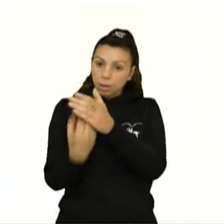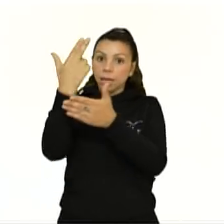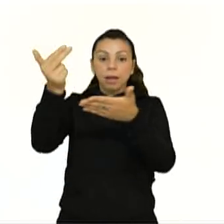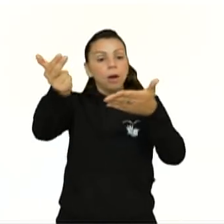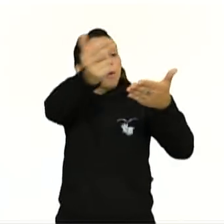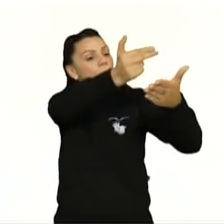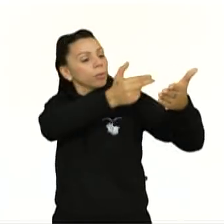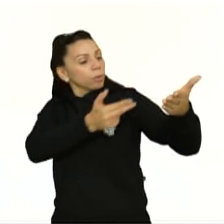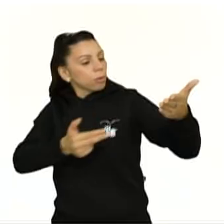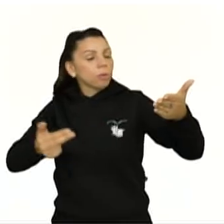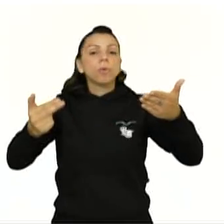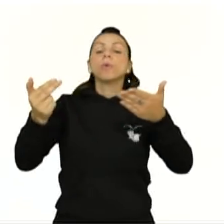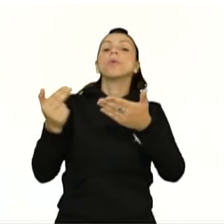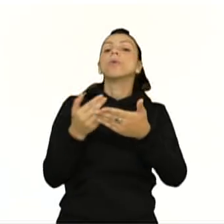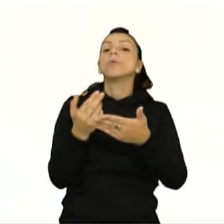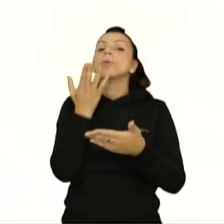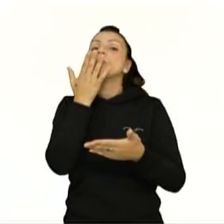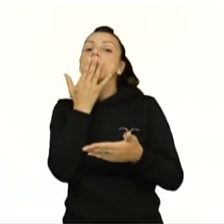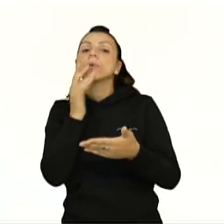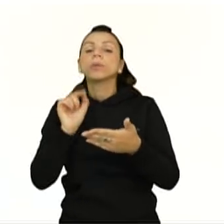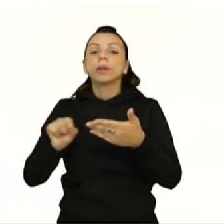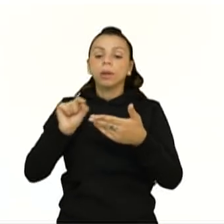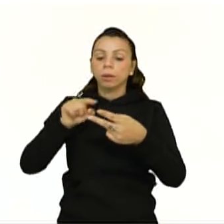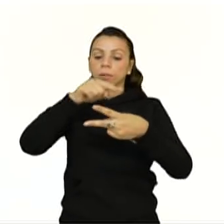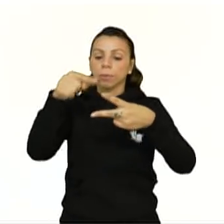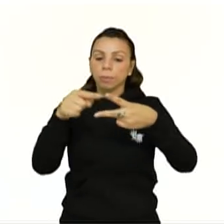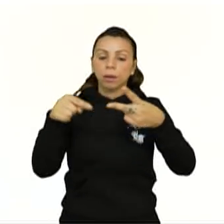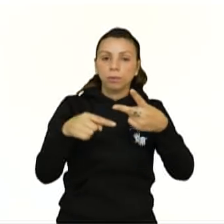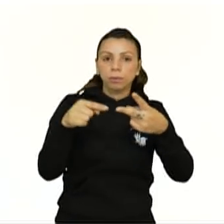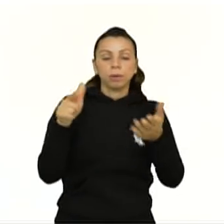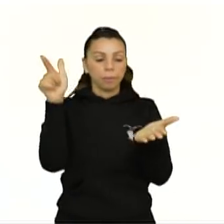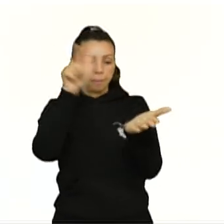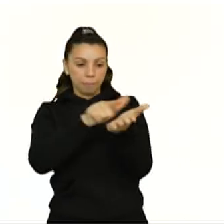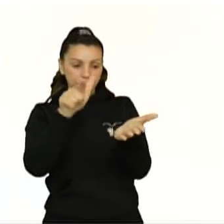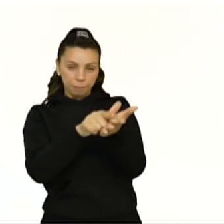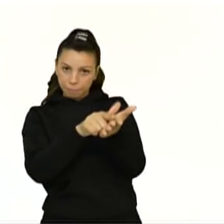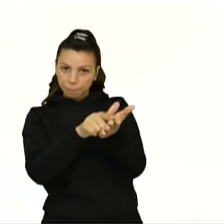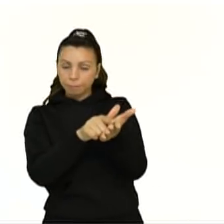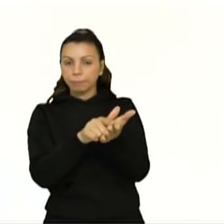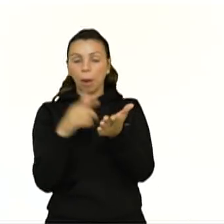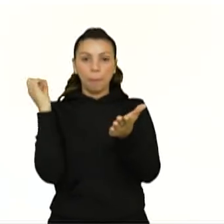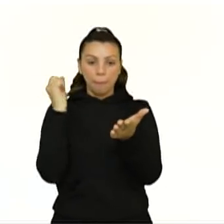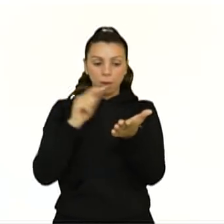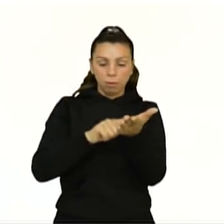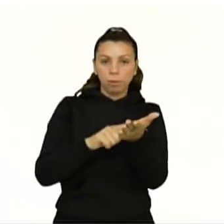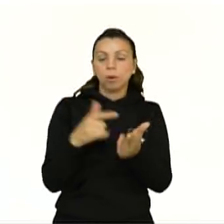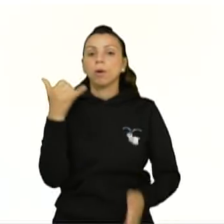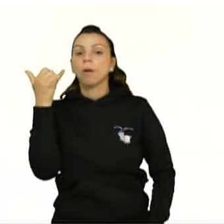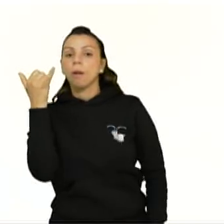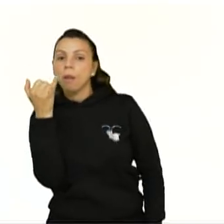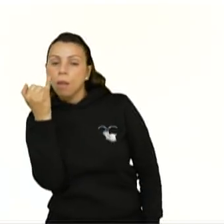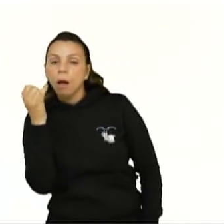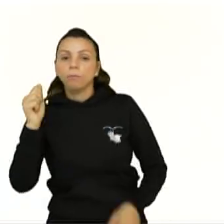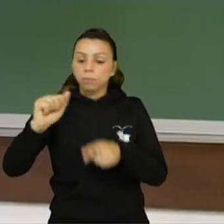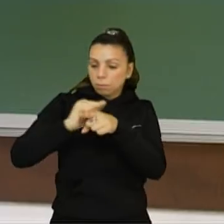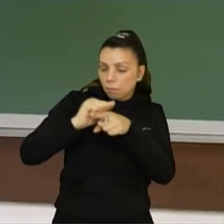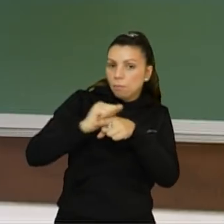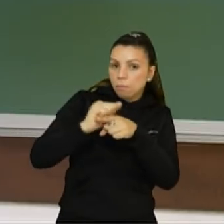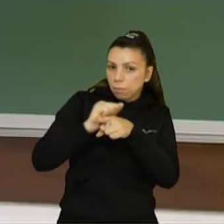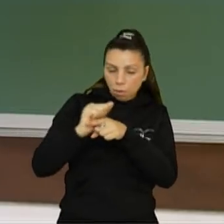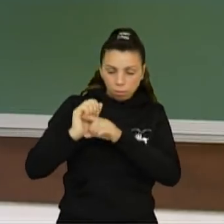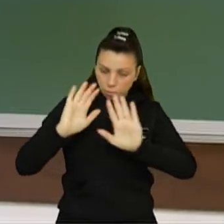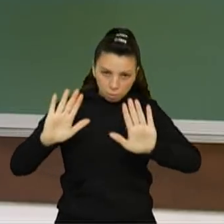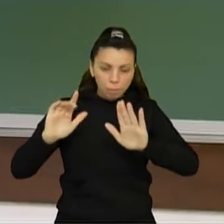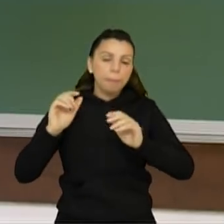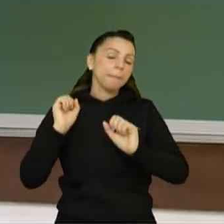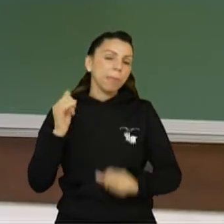desenho utilizando as cores primárias e secundárias. Primeiro, pegue uma folha em branco, use lápis e borracha, se você não tiver, não se